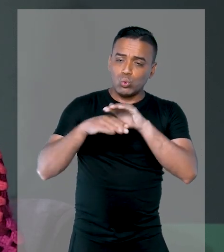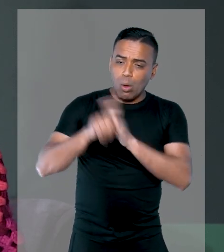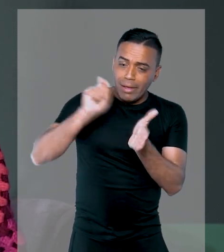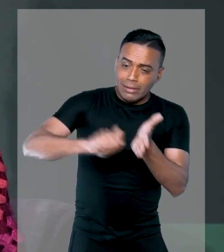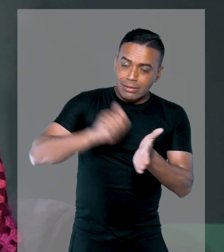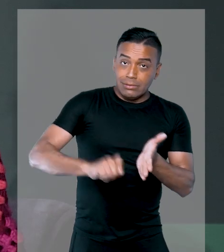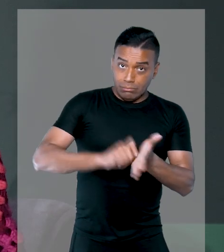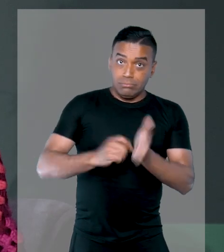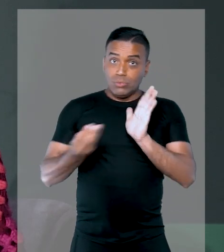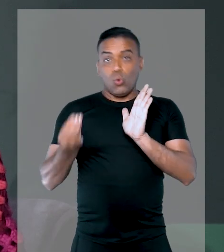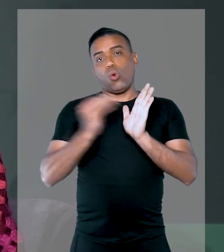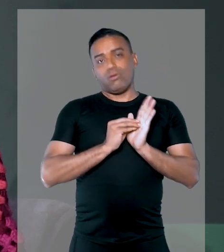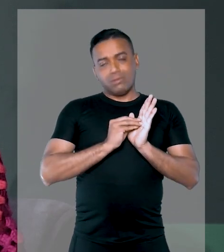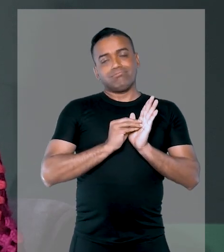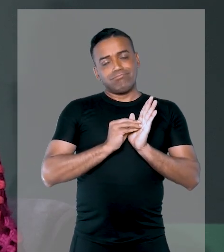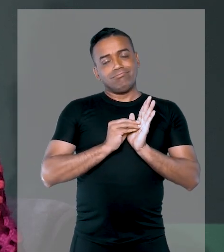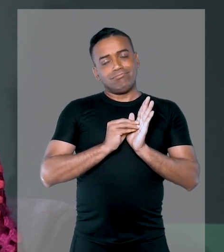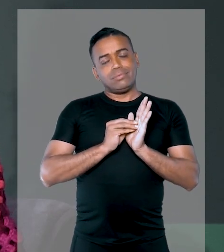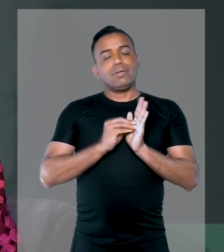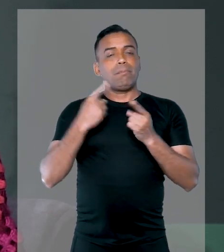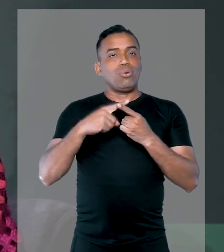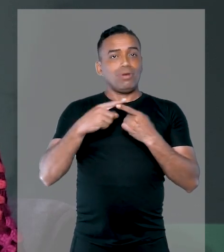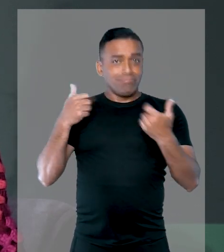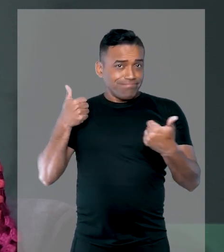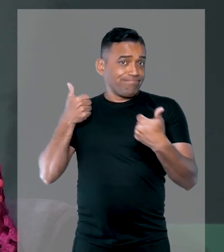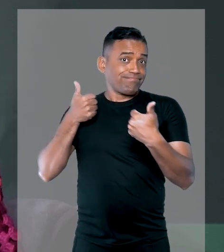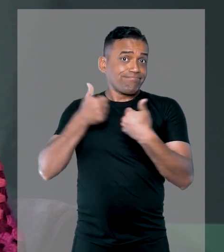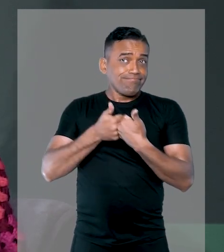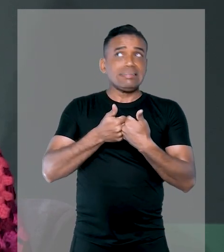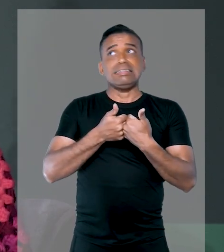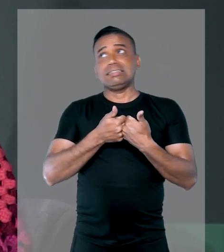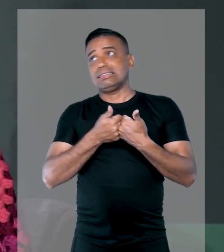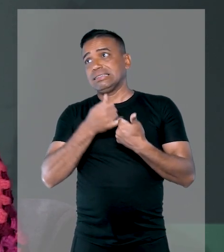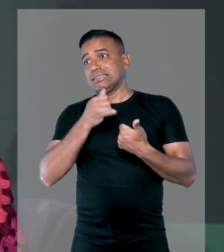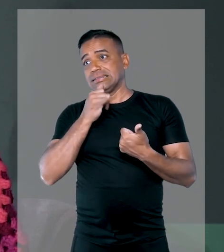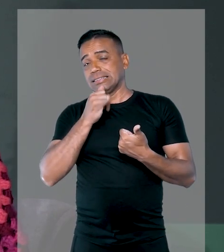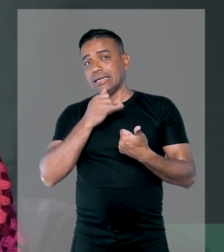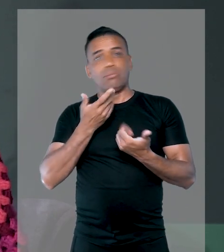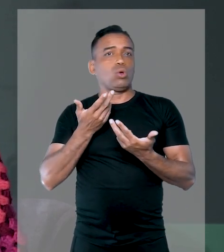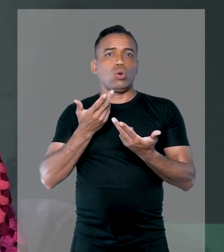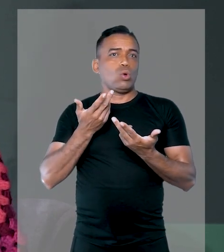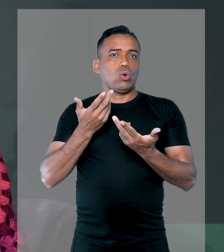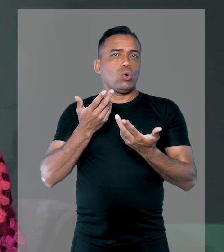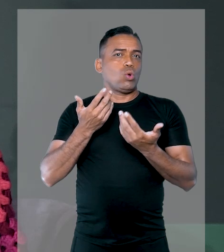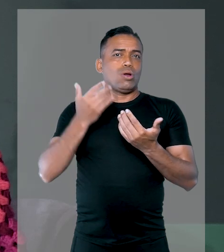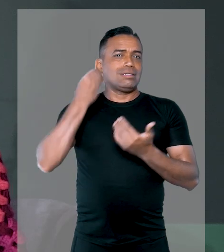Eu coloquei isso porque eu acho que se aproxima, vou dizer assim, que é esperado de um